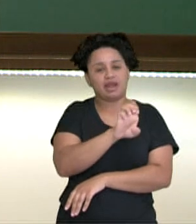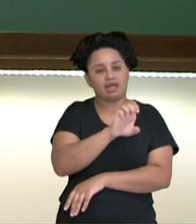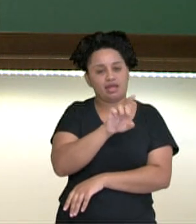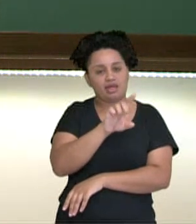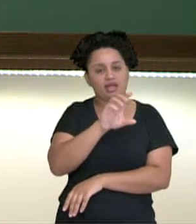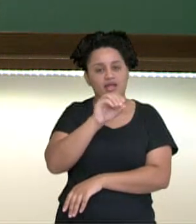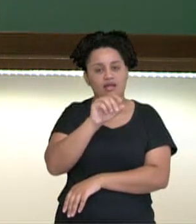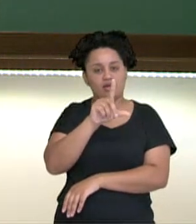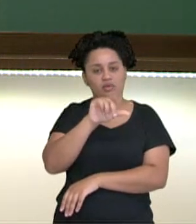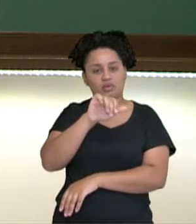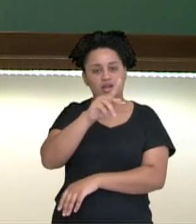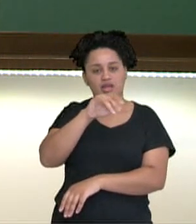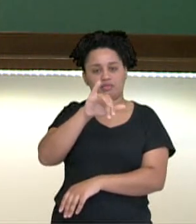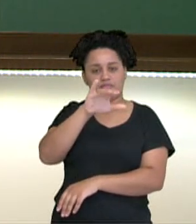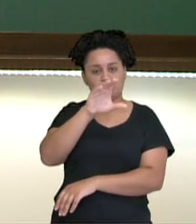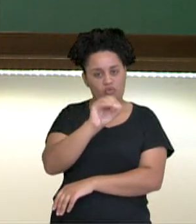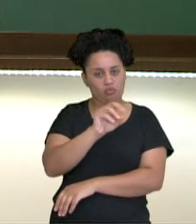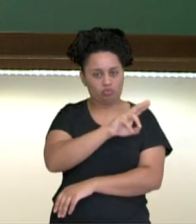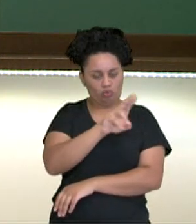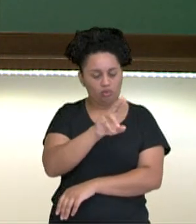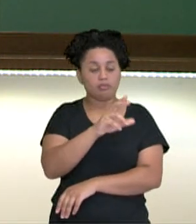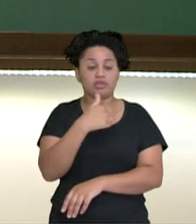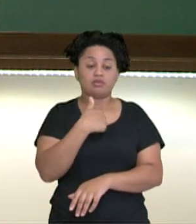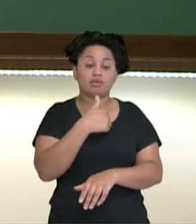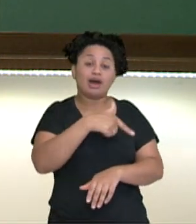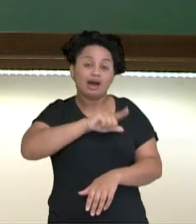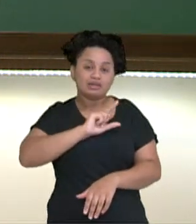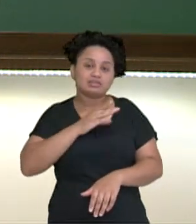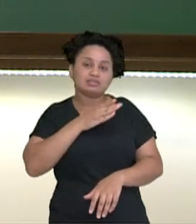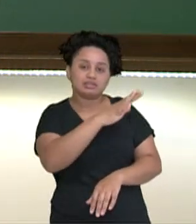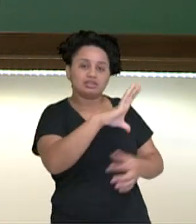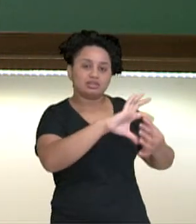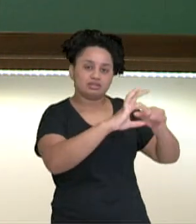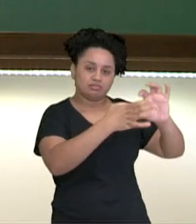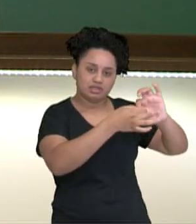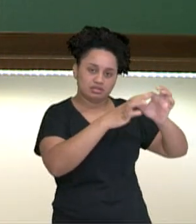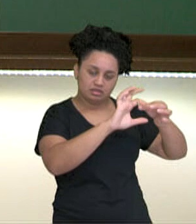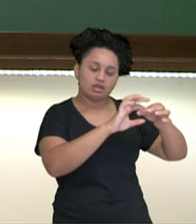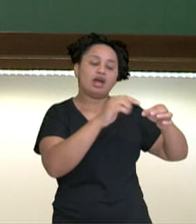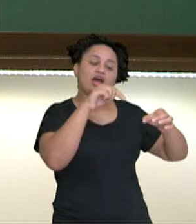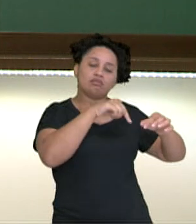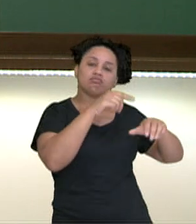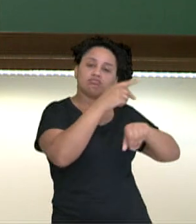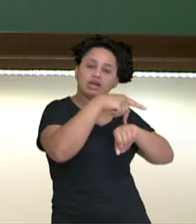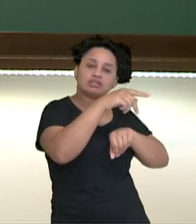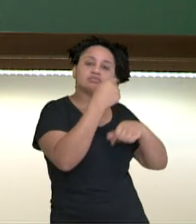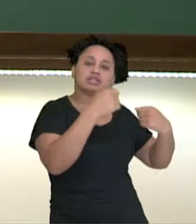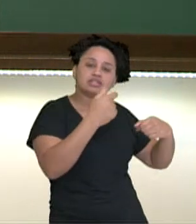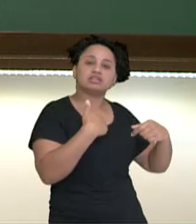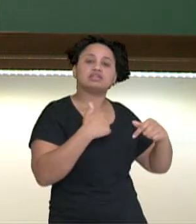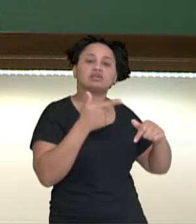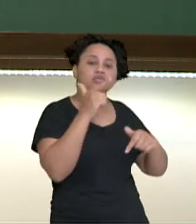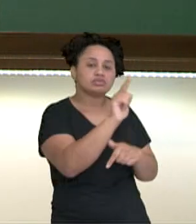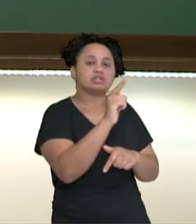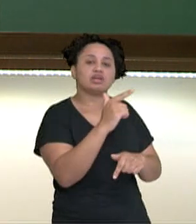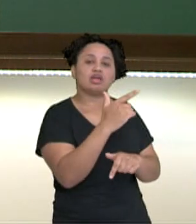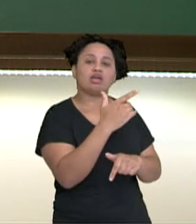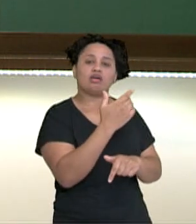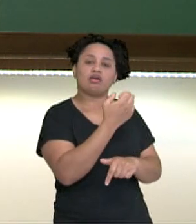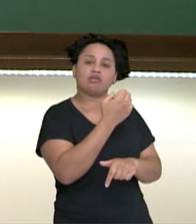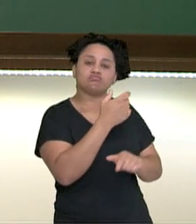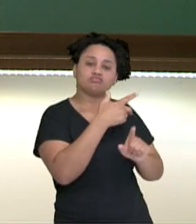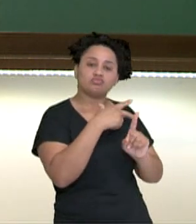de pré-olímpico. Então ele precisa conseguir o resultado, a sua marca no pré-olímpico para